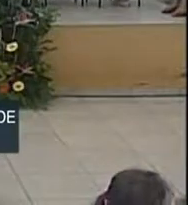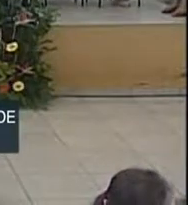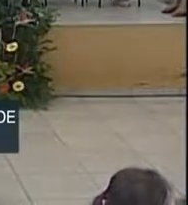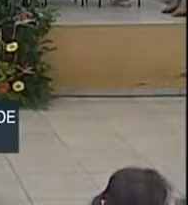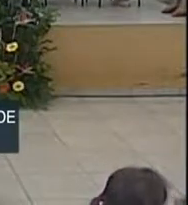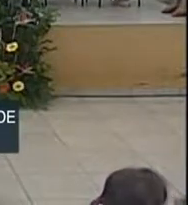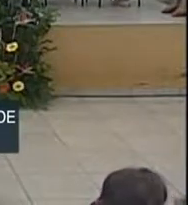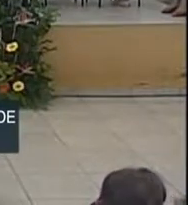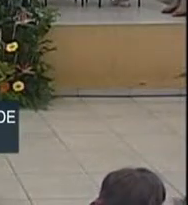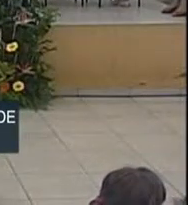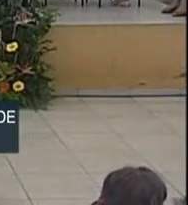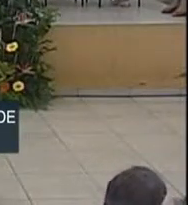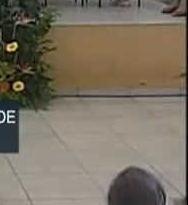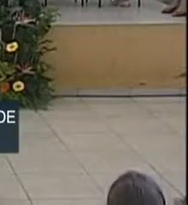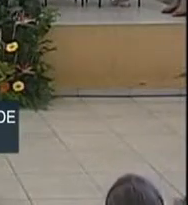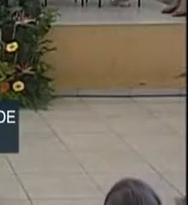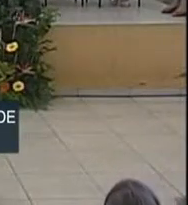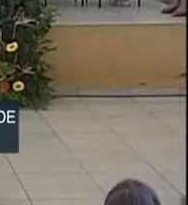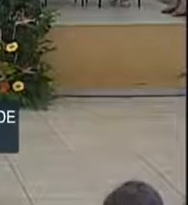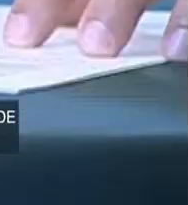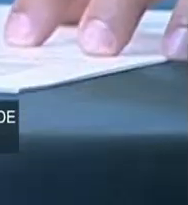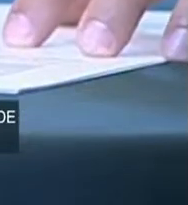E aí